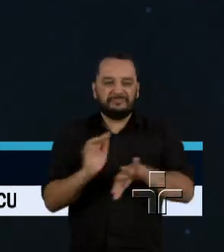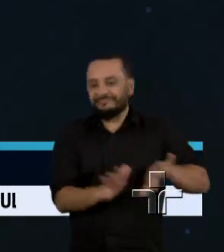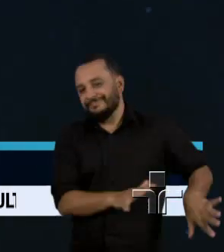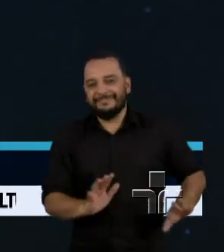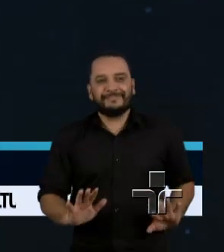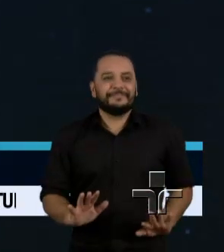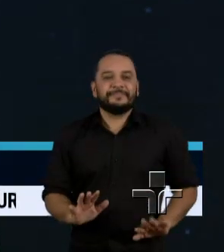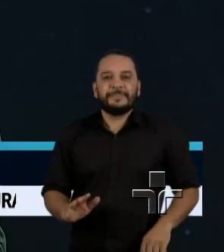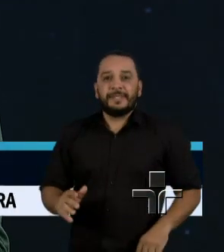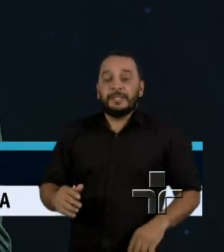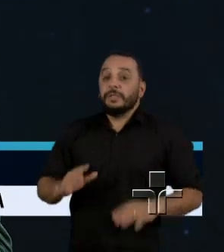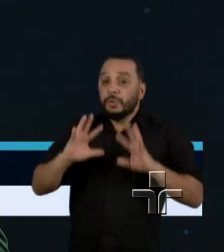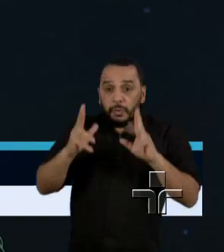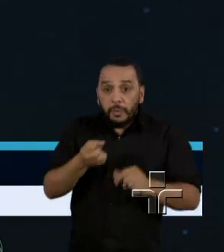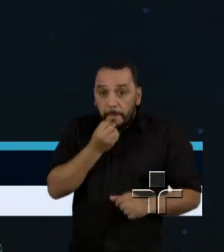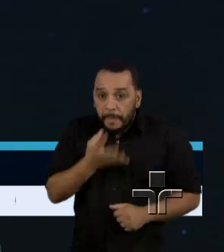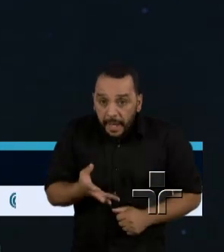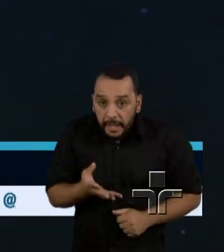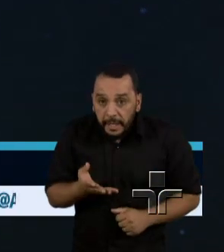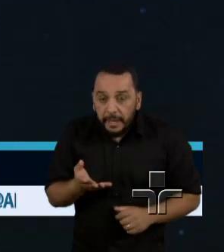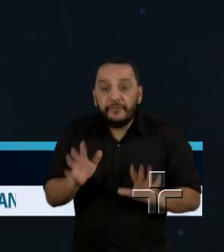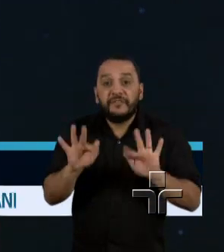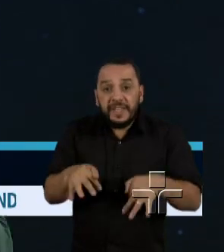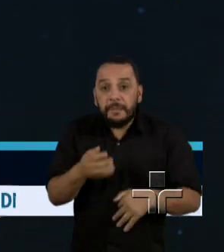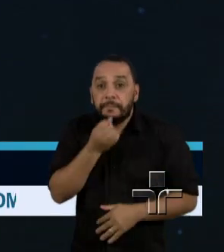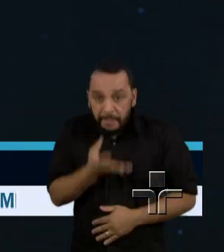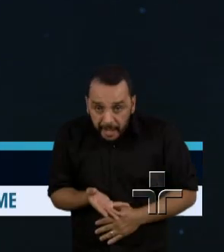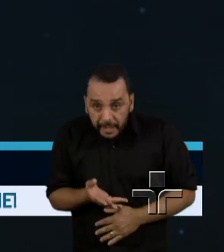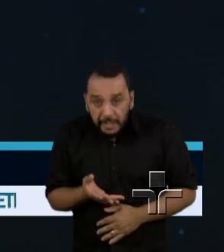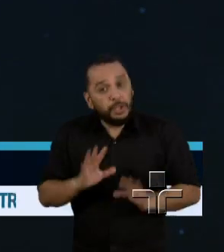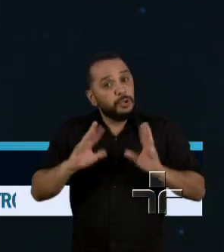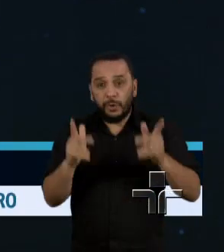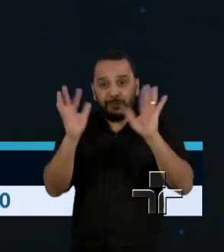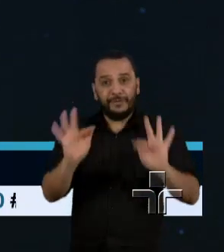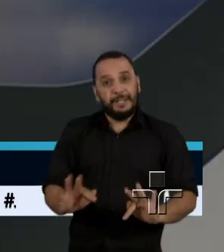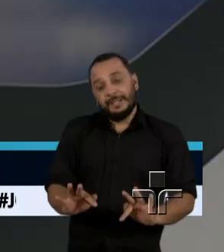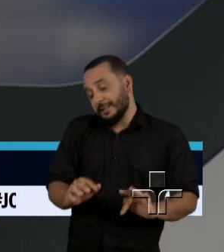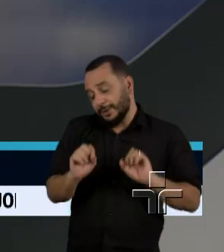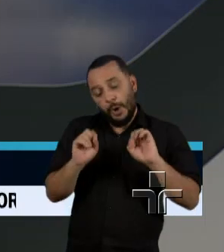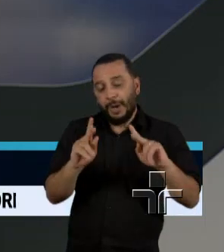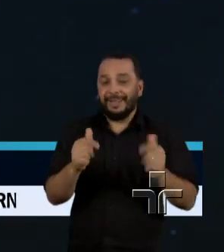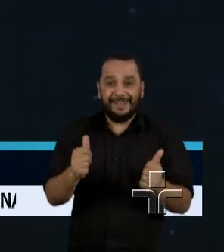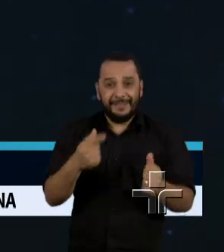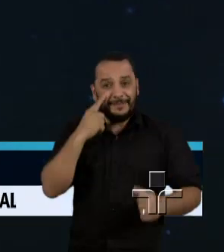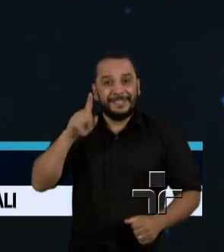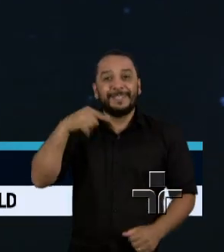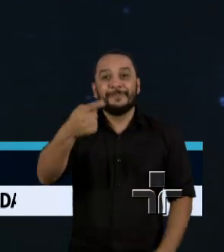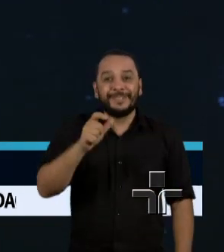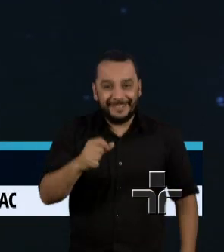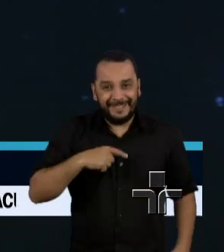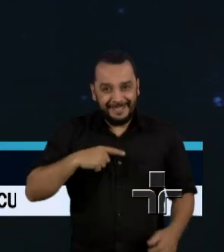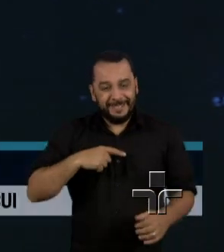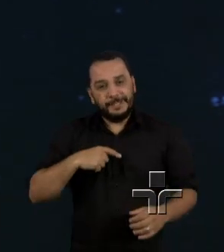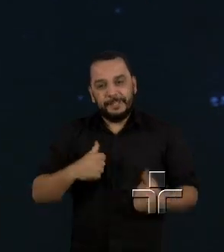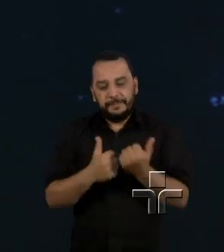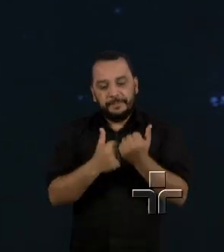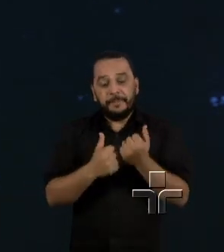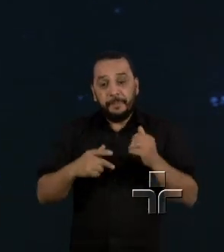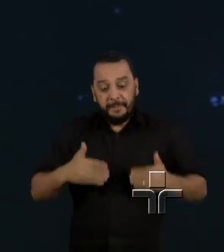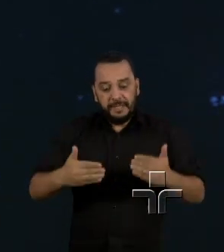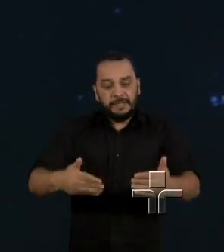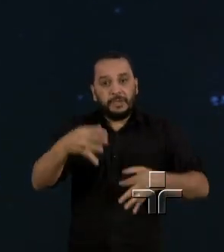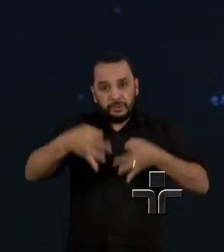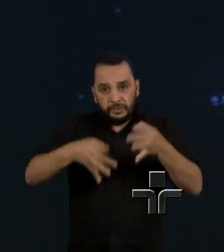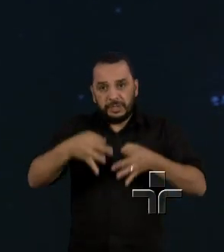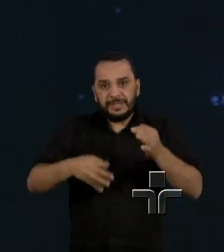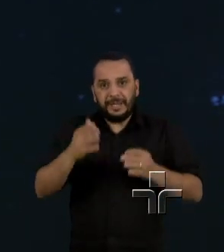está bem quando acaba bem. Parece que todos ficaram felizes nessa mudança. Pode ser. E veja a seguir, o Ministério da Justiça diz que projeto de